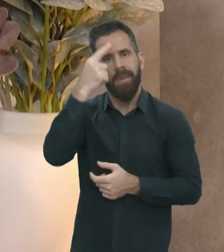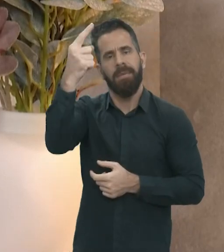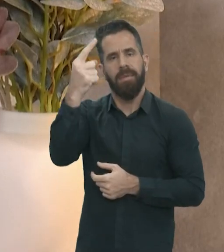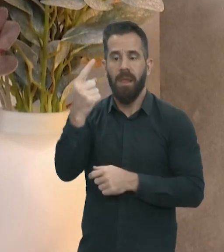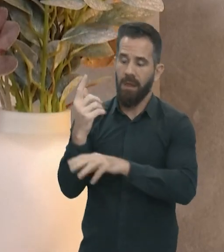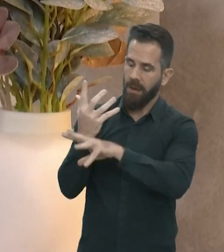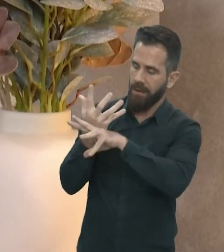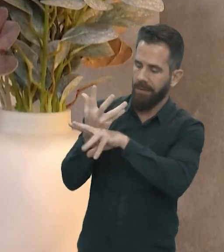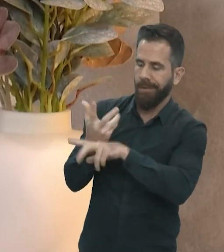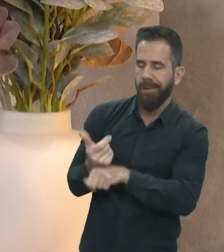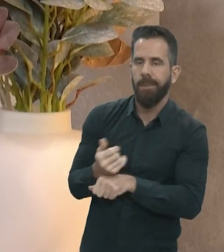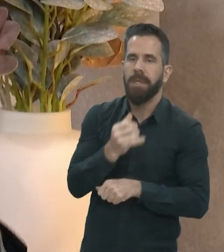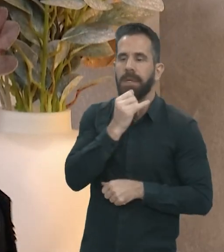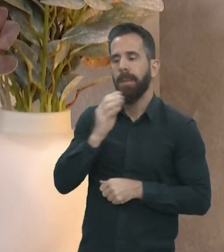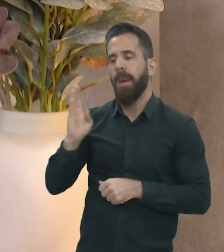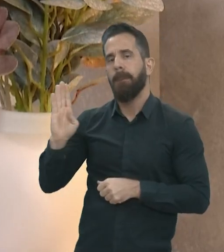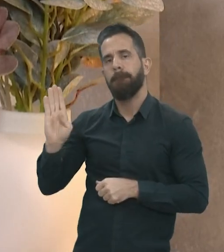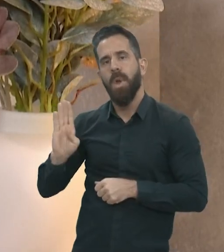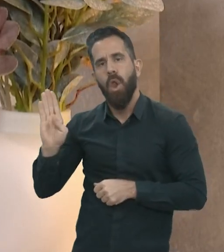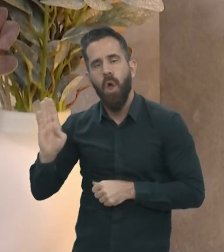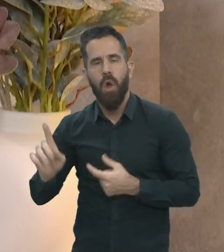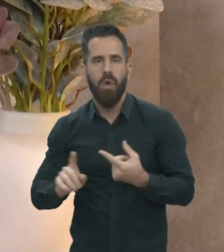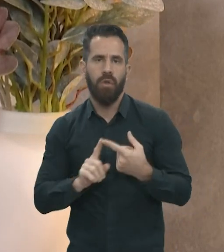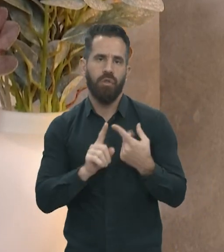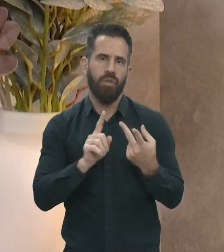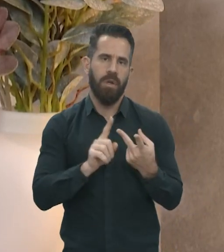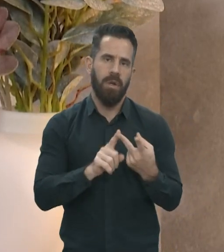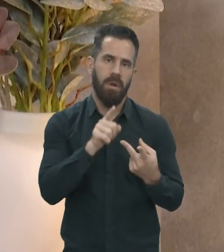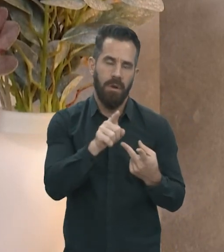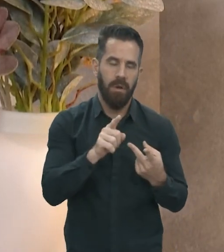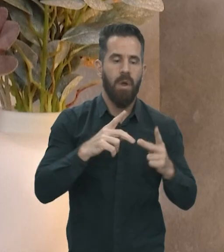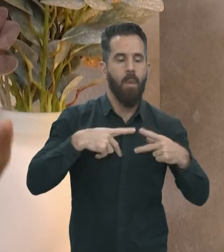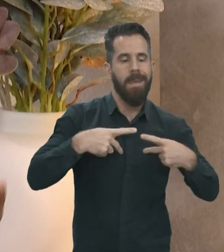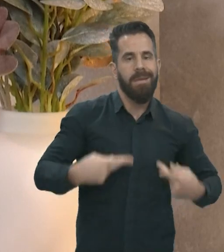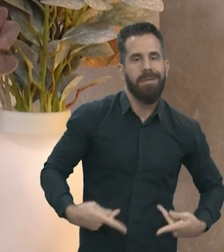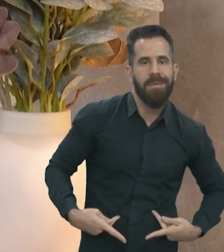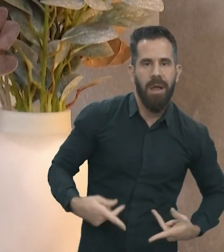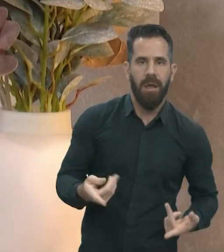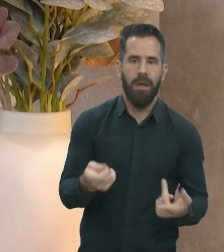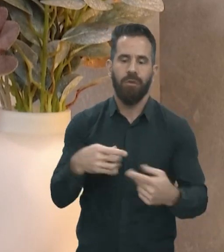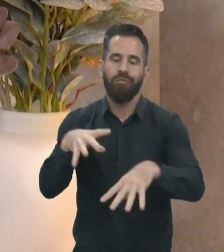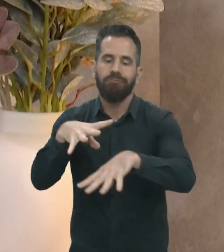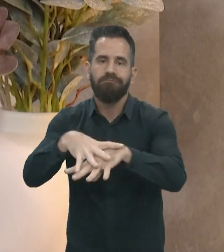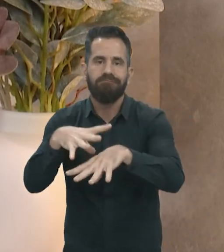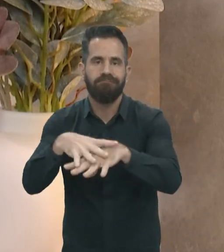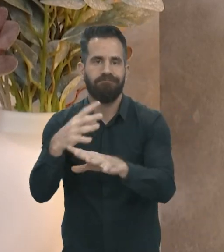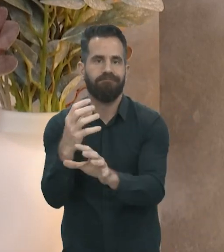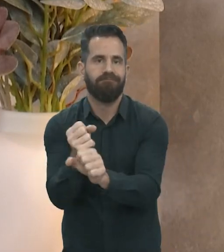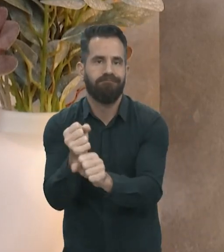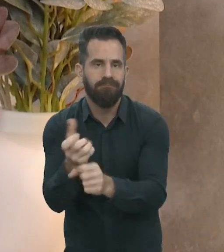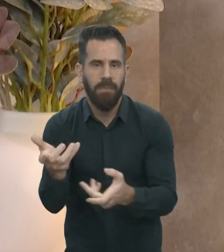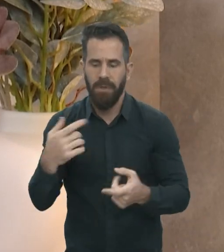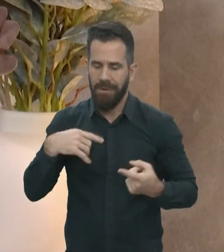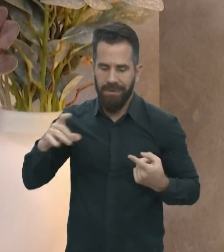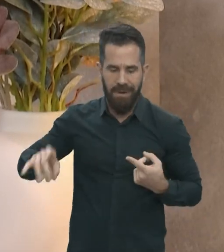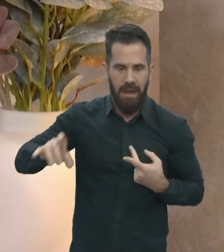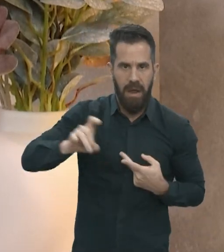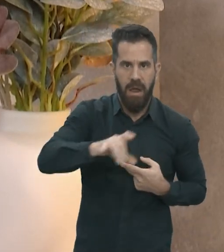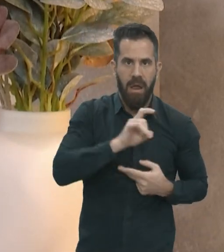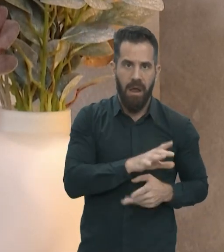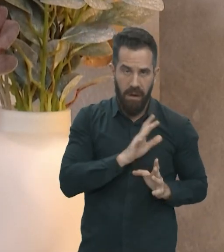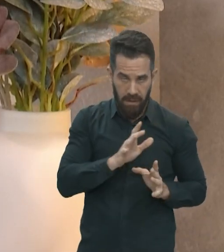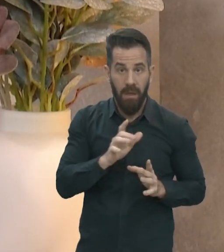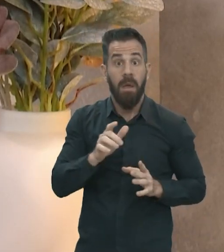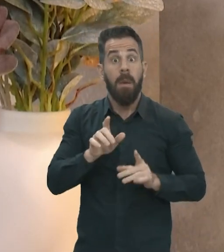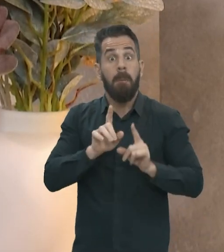das biológicas, as áreas das humanidades, e também das áreas sociais aplicadas, desenvolverem seus projetos. Então, os projetos reais, a